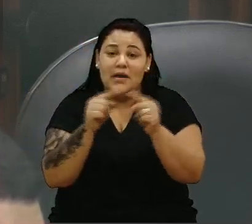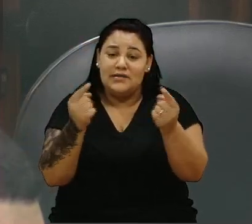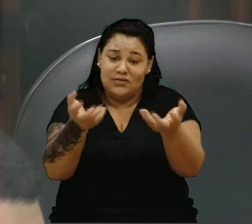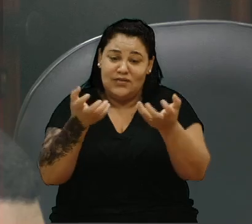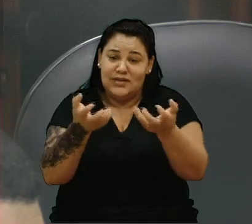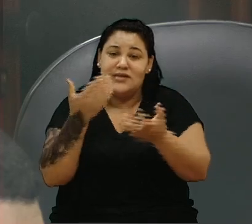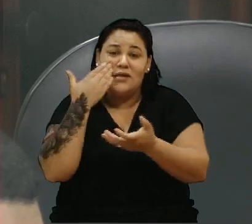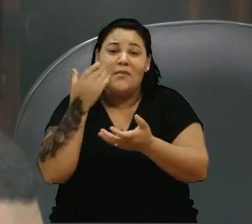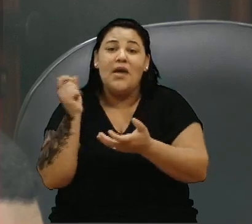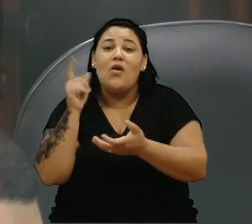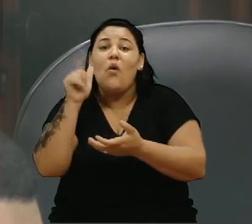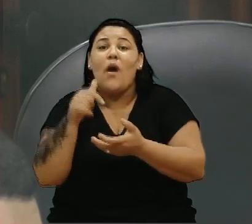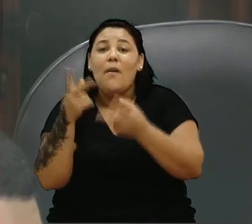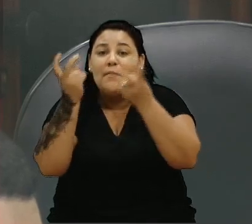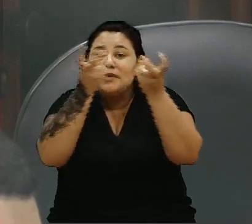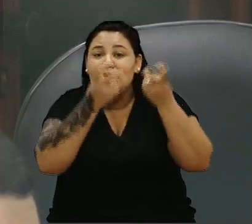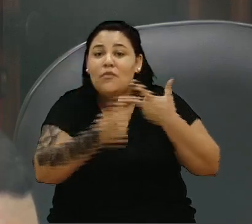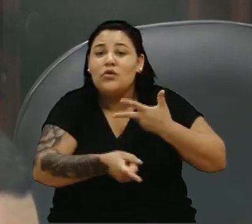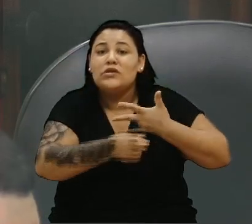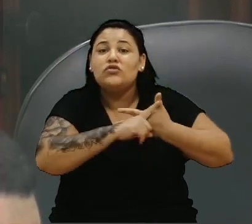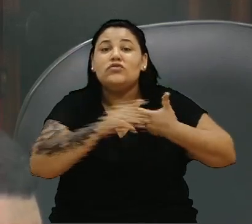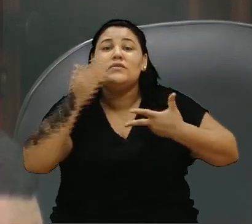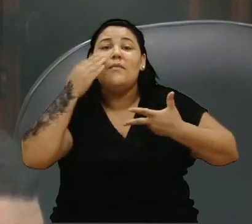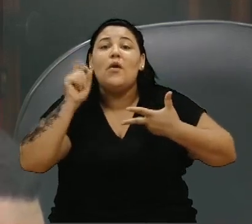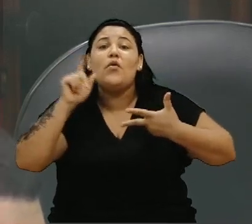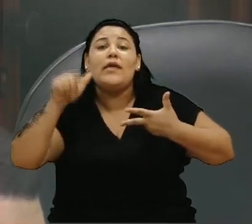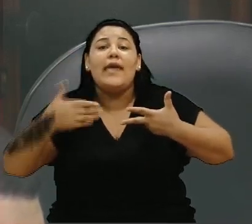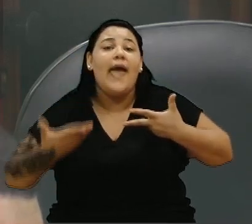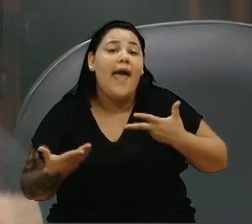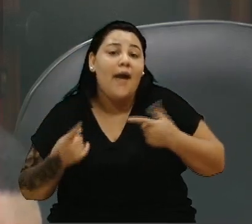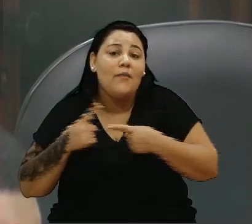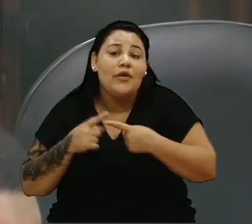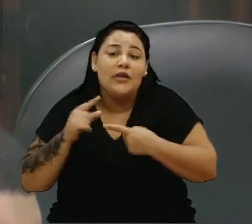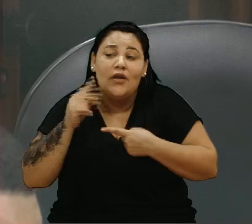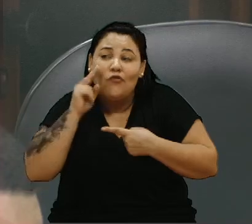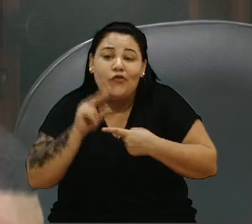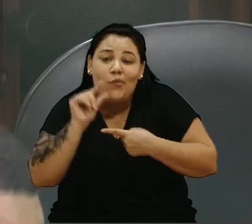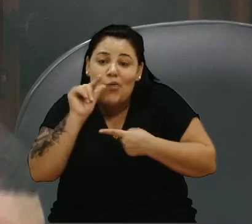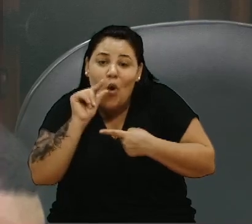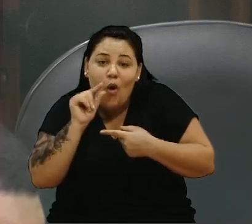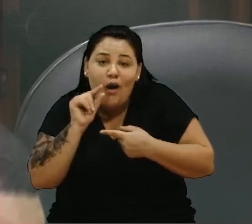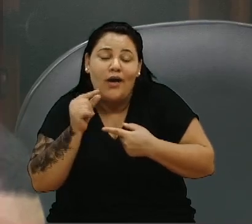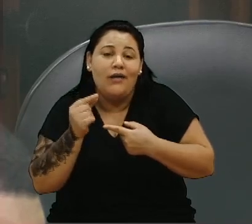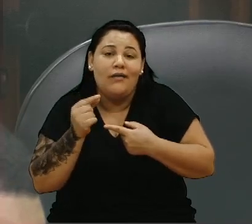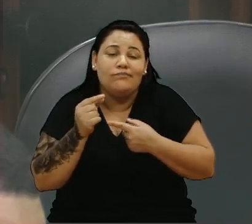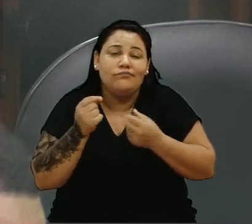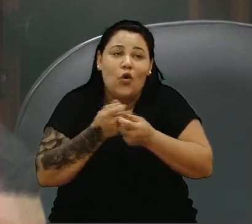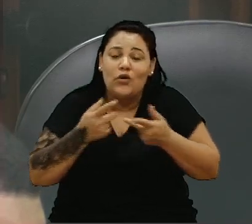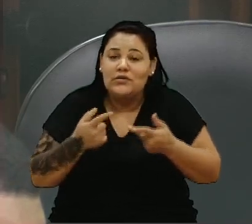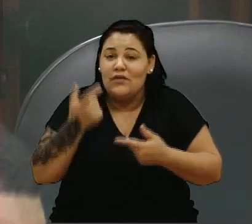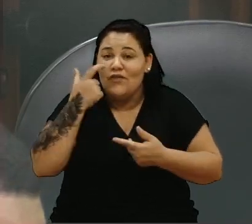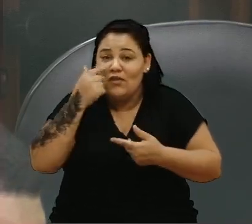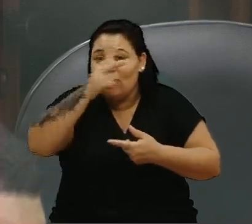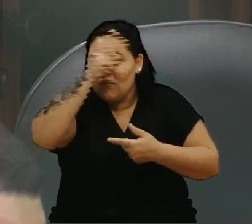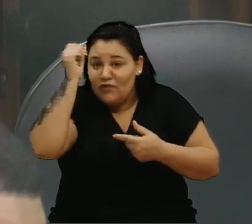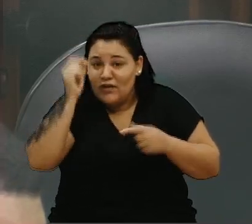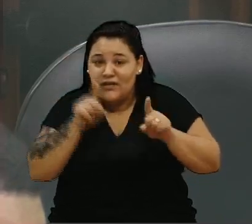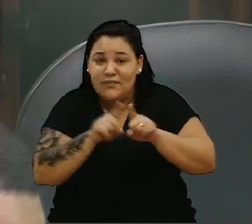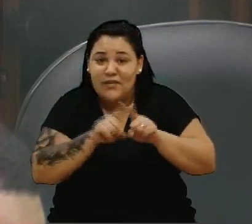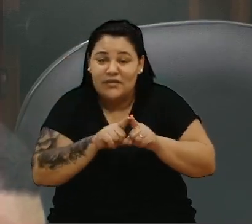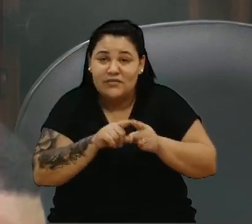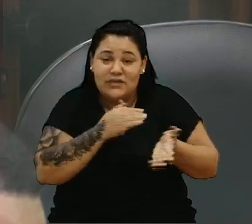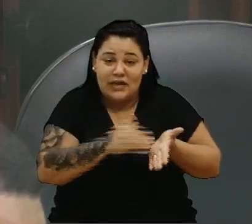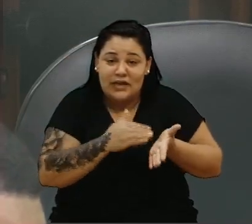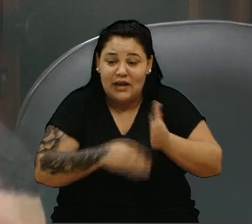de entender a percepção do Executivo sobre isso, porque até agora vi poucos movimentos, vi que o prefeito e o nosso secretário foram até Brasília,